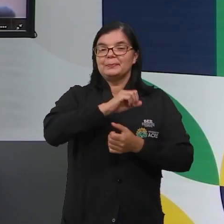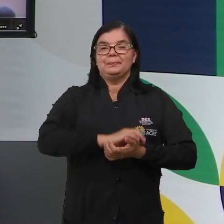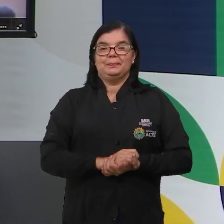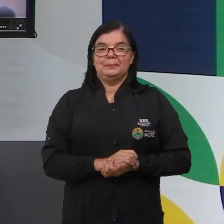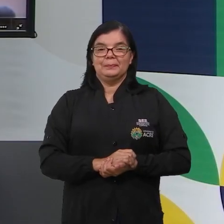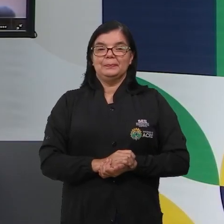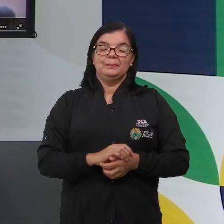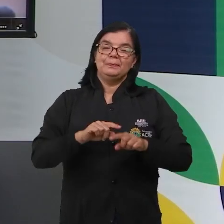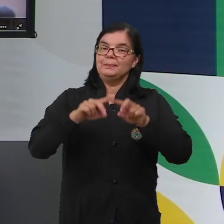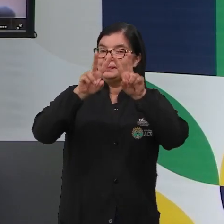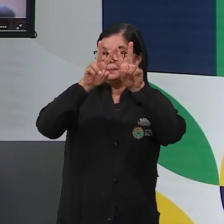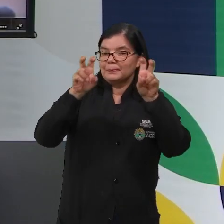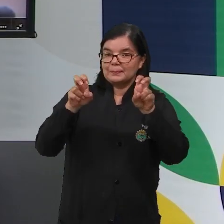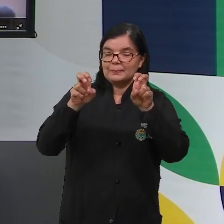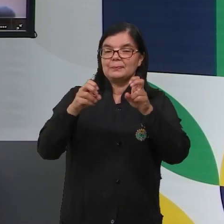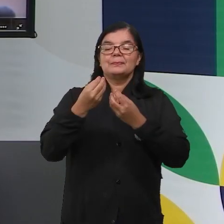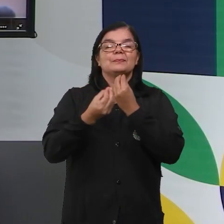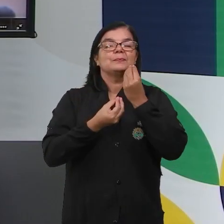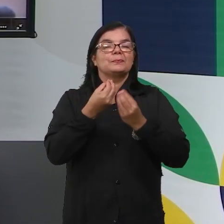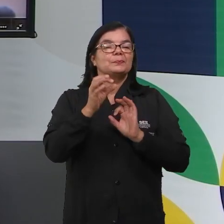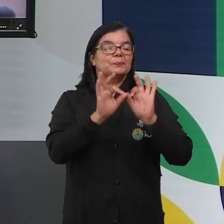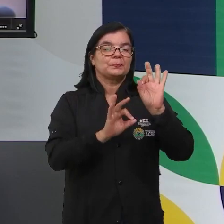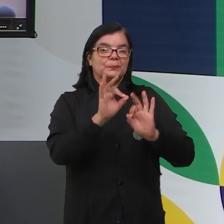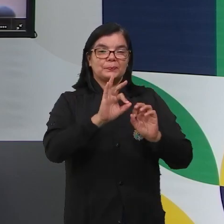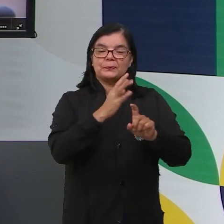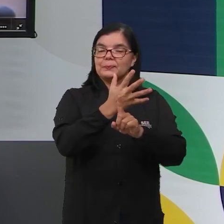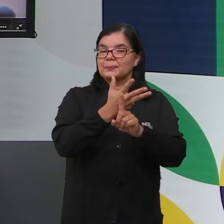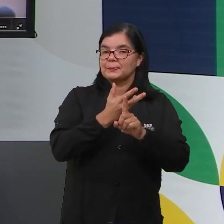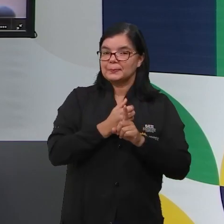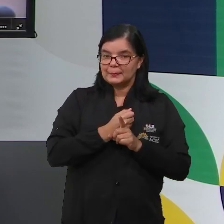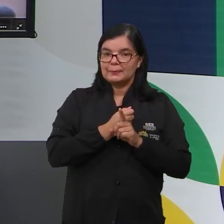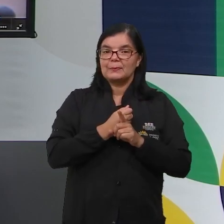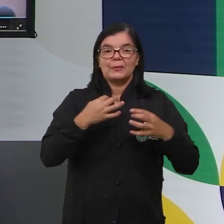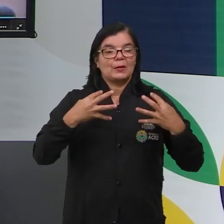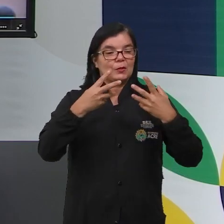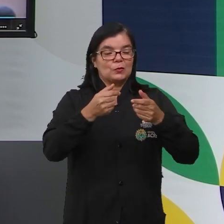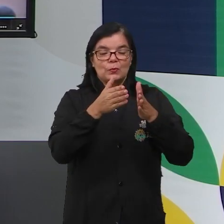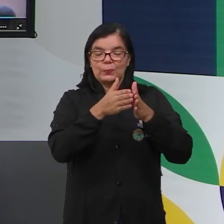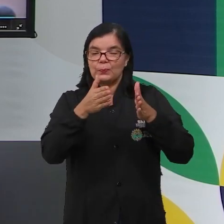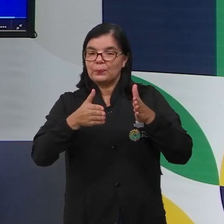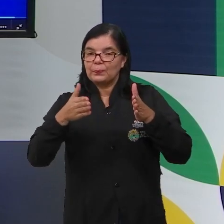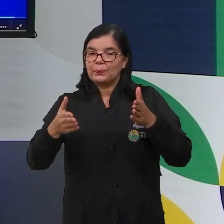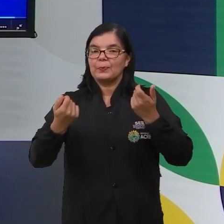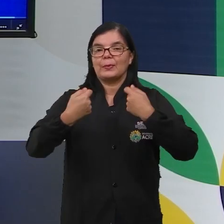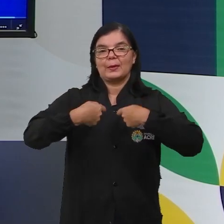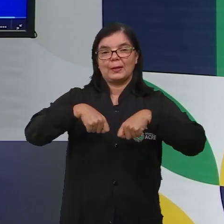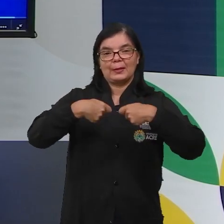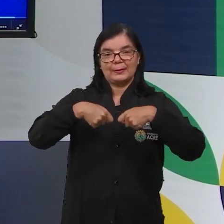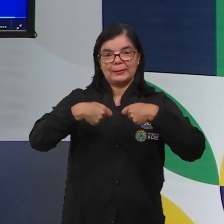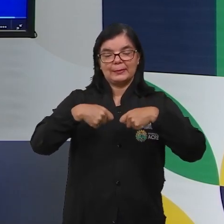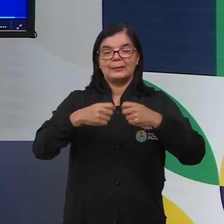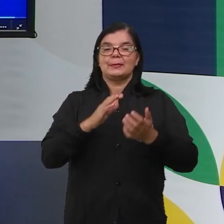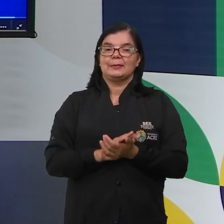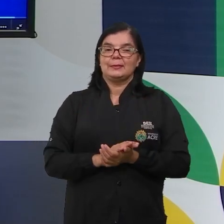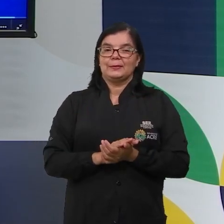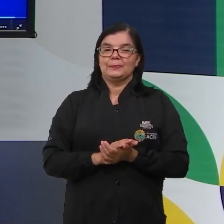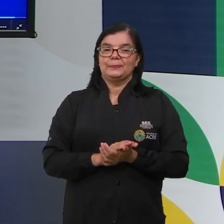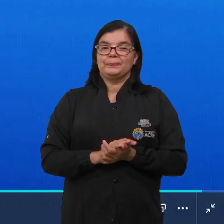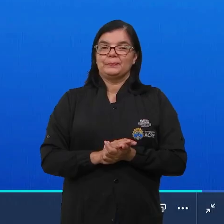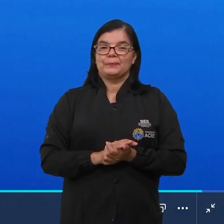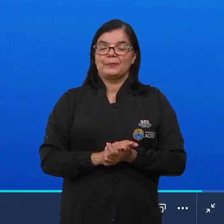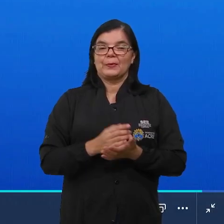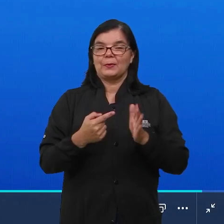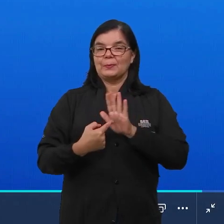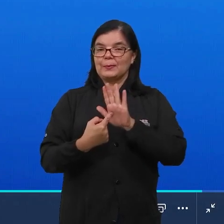a respeito de como organizar uma exposição, de todas as etapas necessárias para essa exposição.